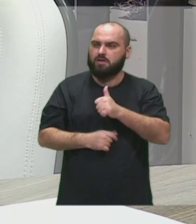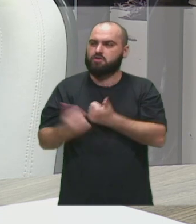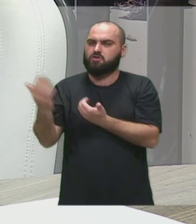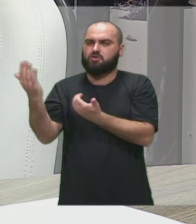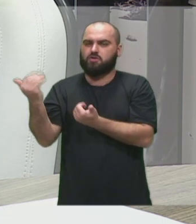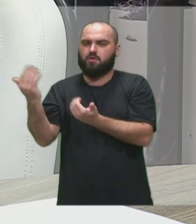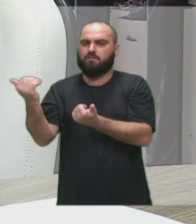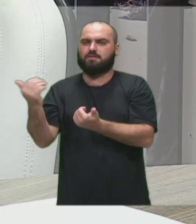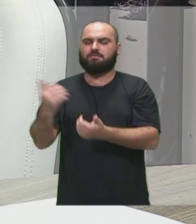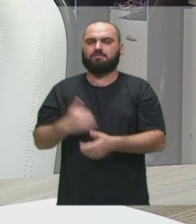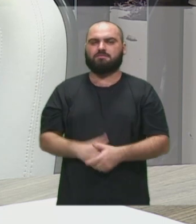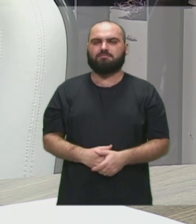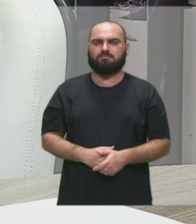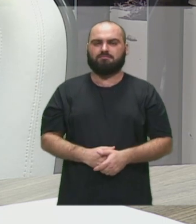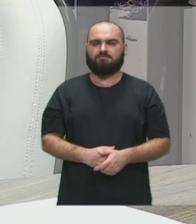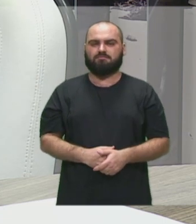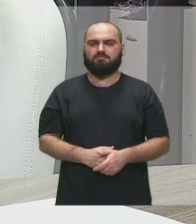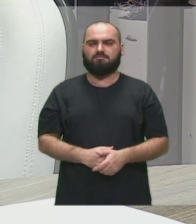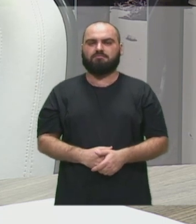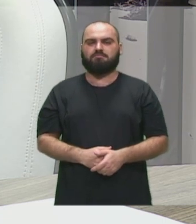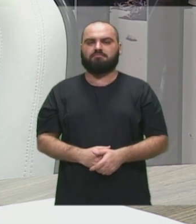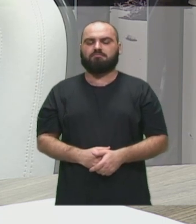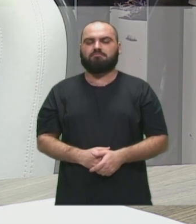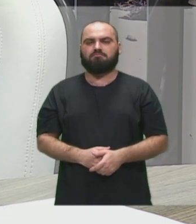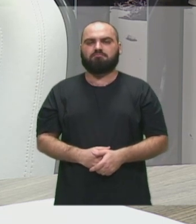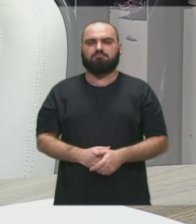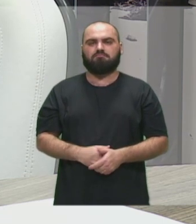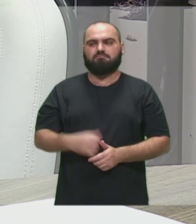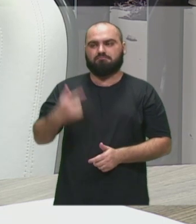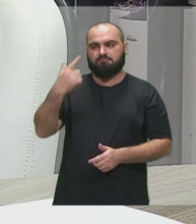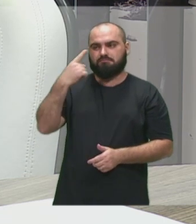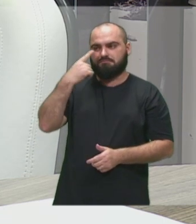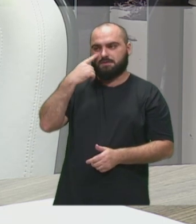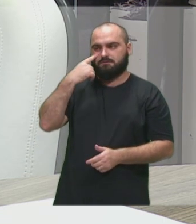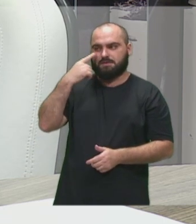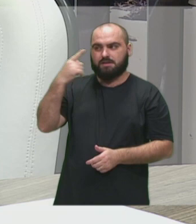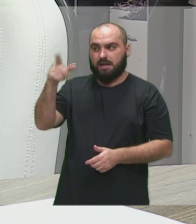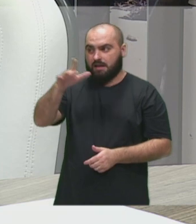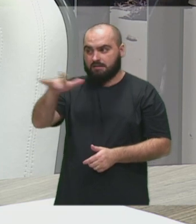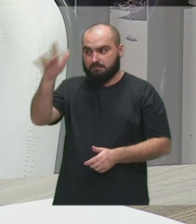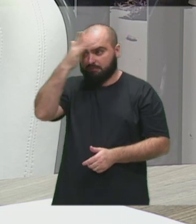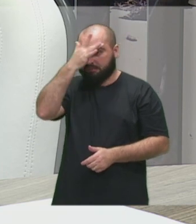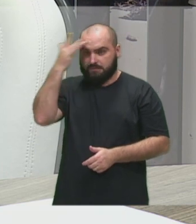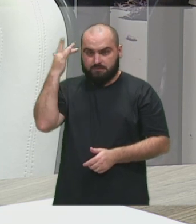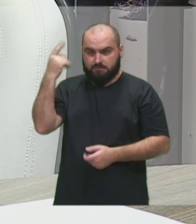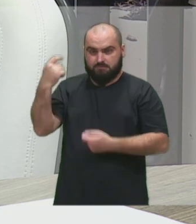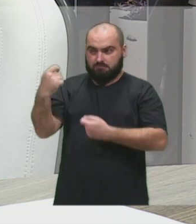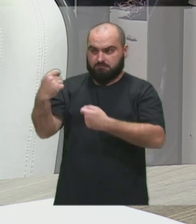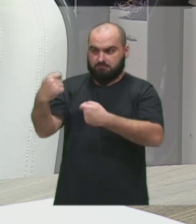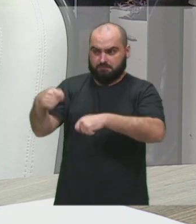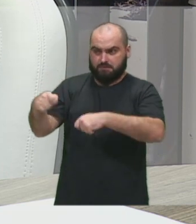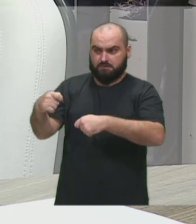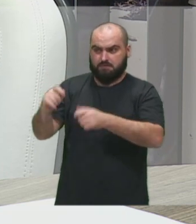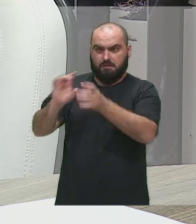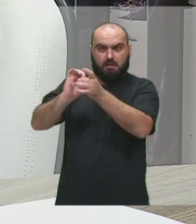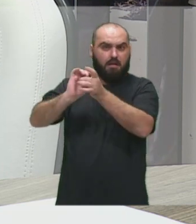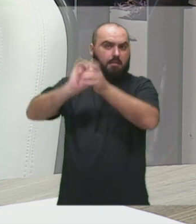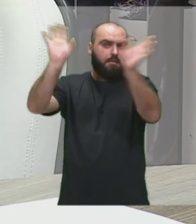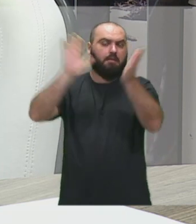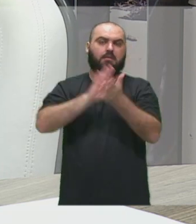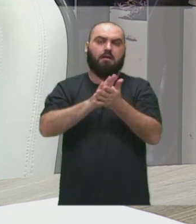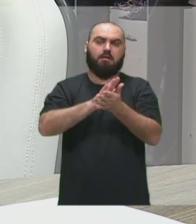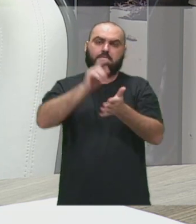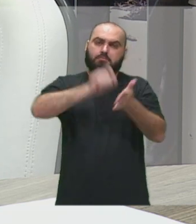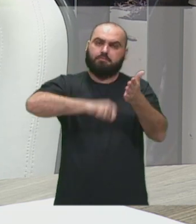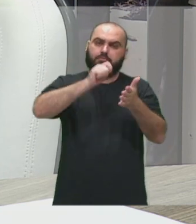adolescentes. Então, eu peguei os relatos dessas pessoas, sem elas, não precisam me permitir por